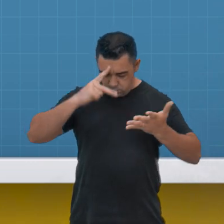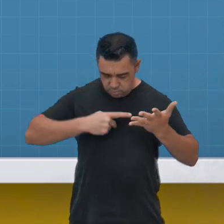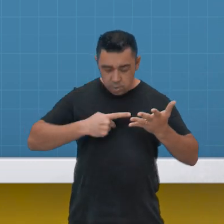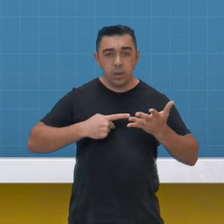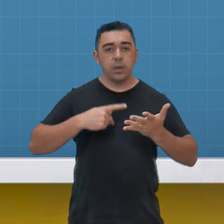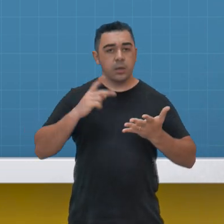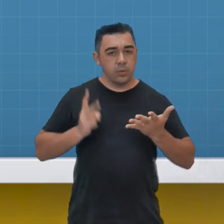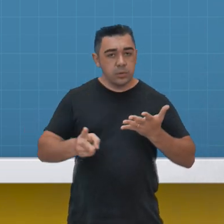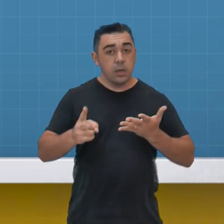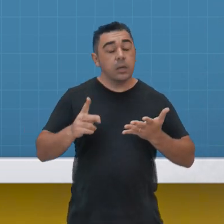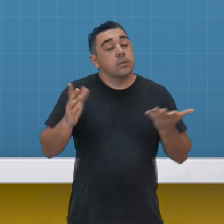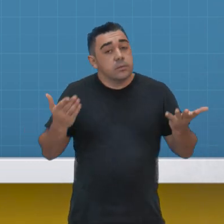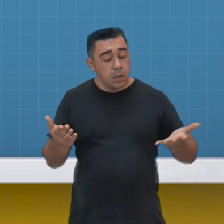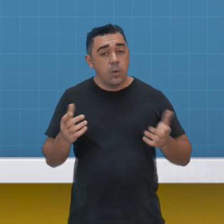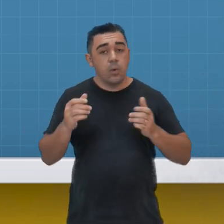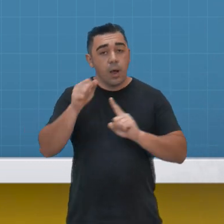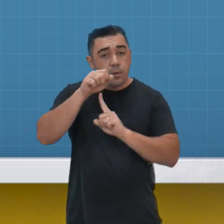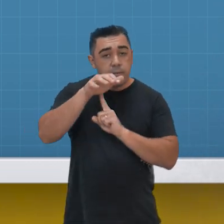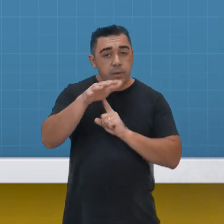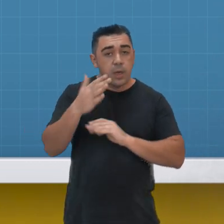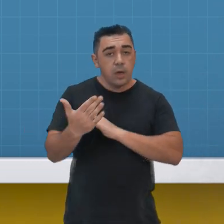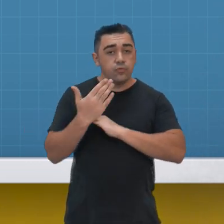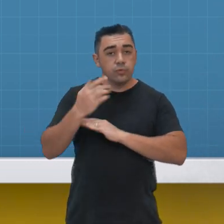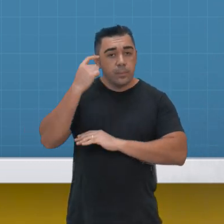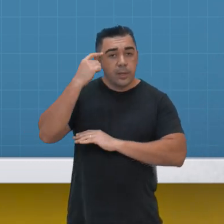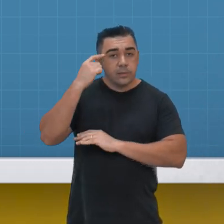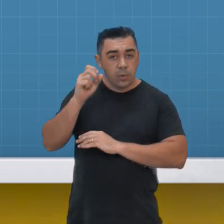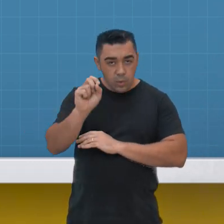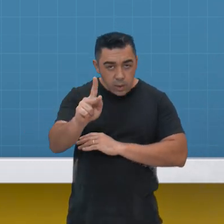o provérbio nos ajuda a pensar nisso.